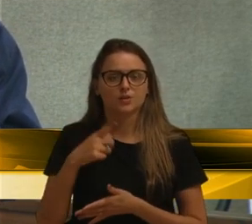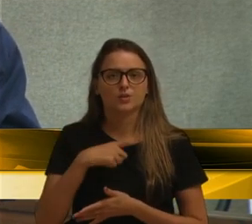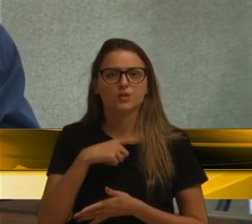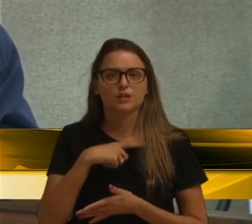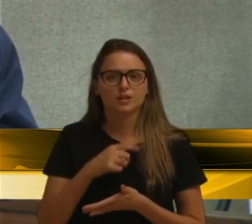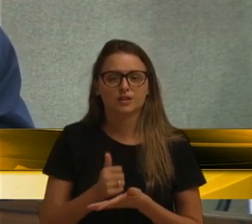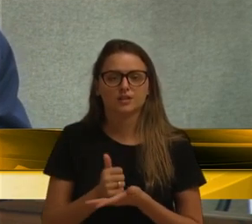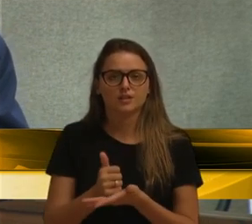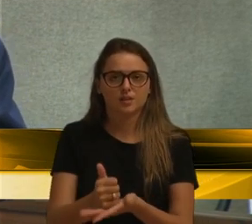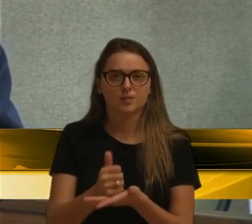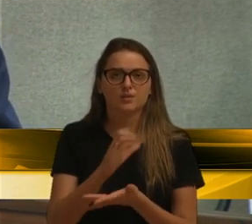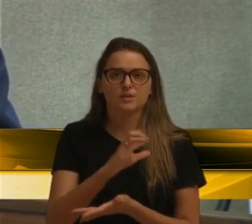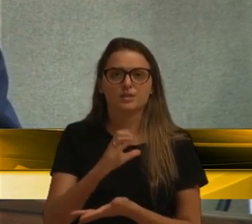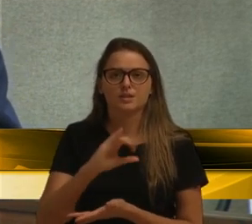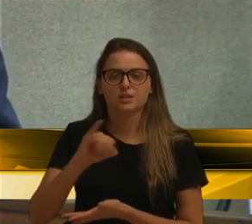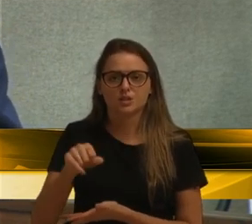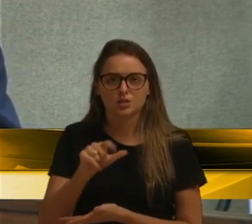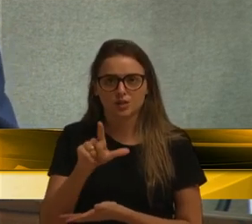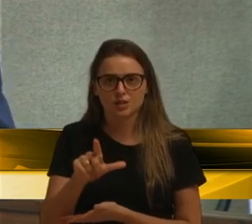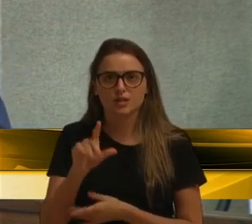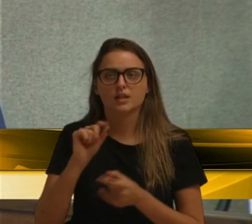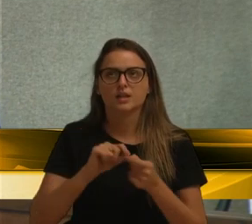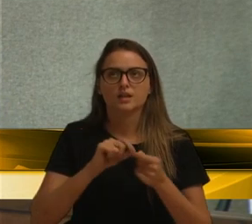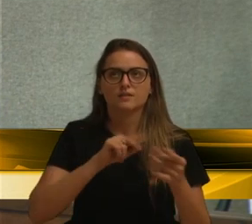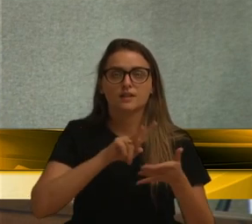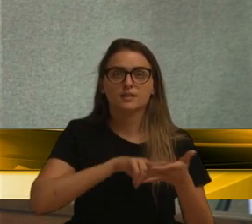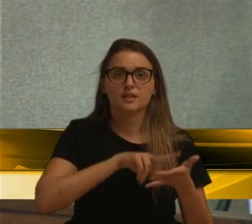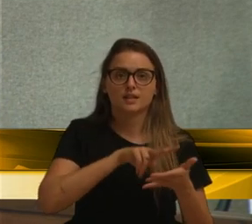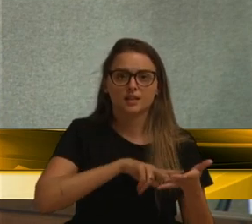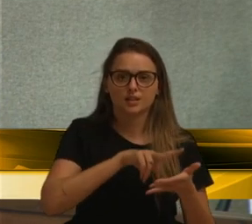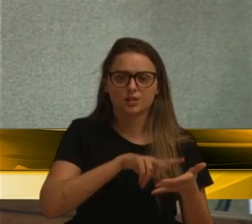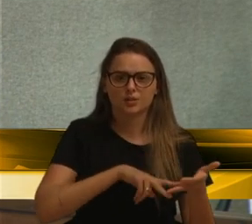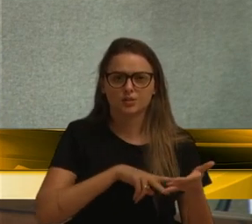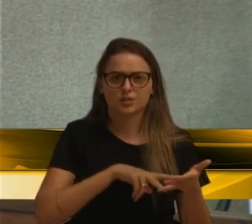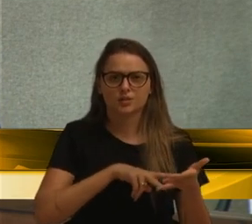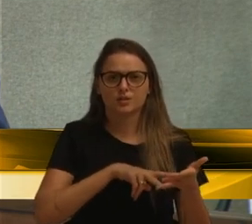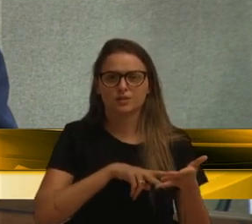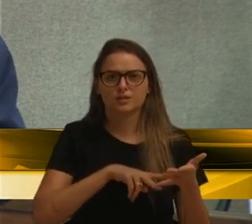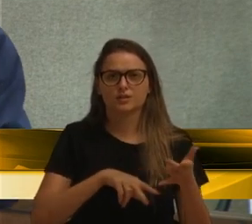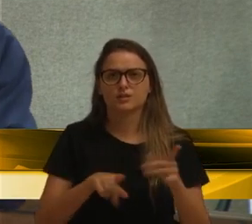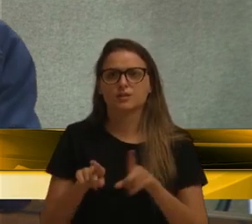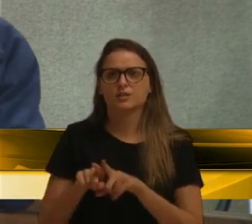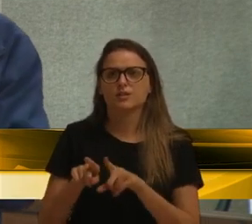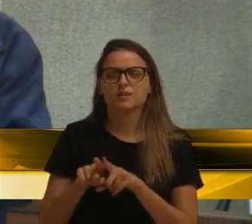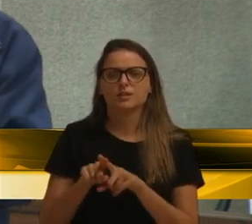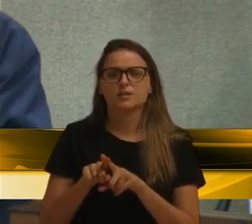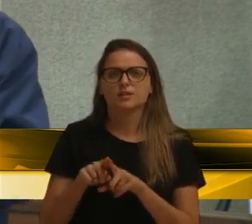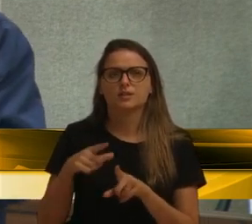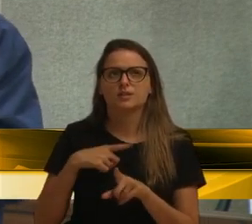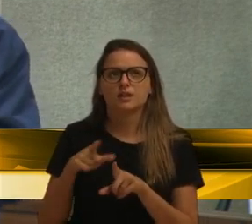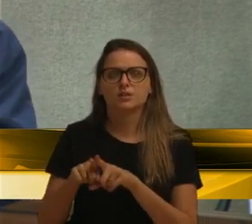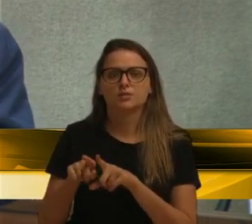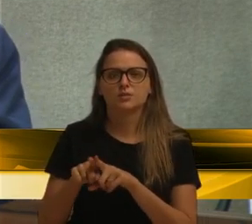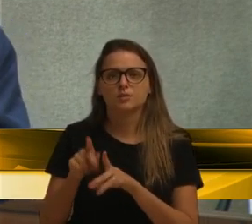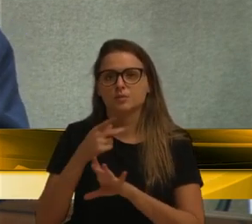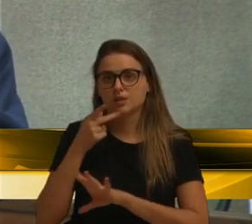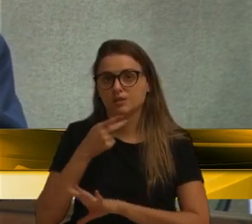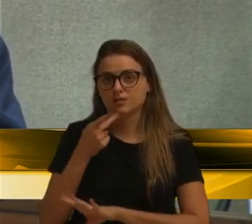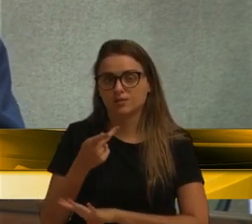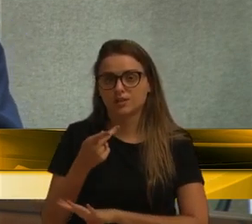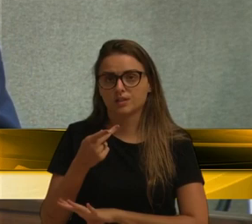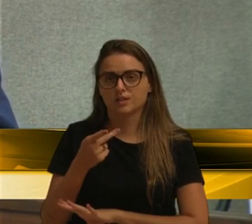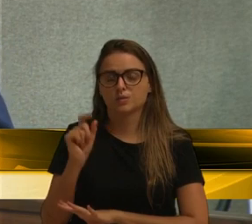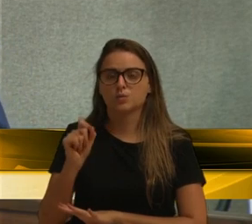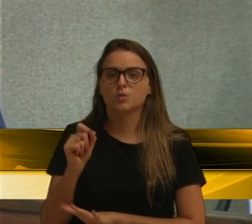faz parte da CCJ, ele faz a relatoria. Então, não é o presidente. Eu acho que raramente o presidente faz e é